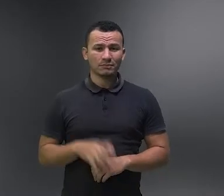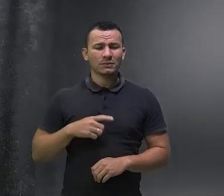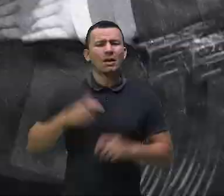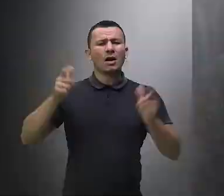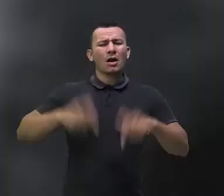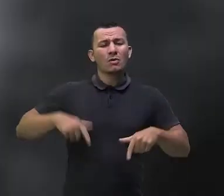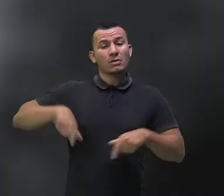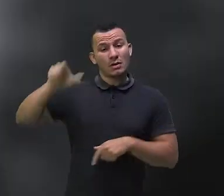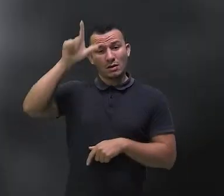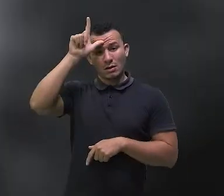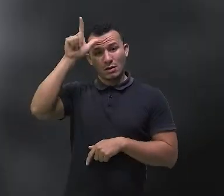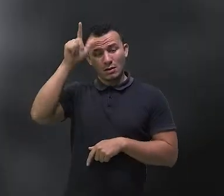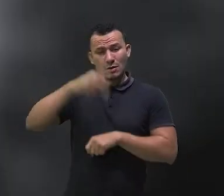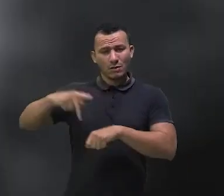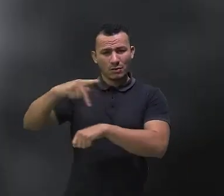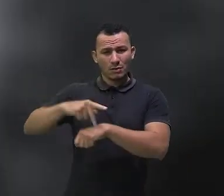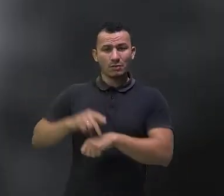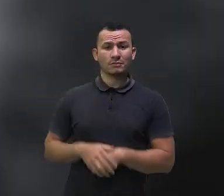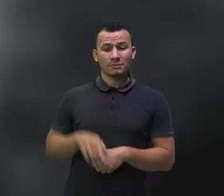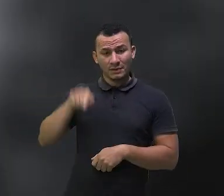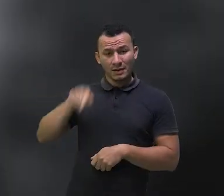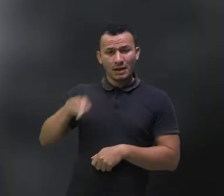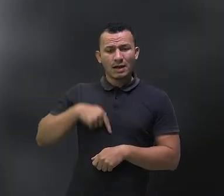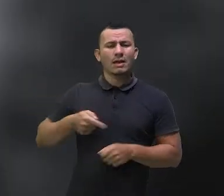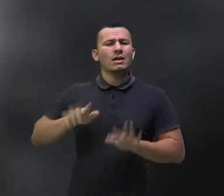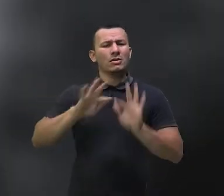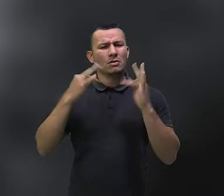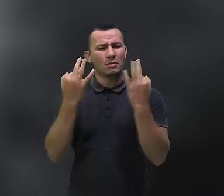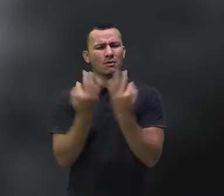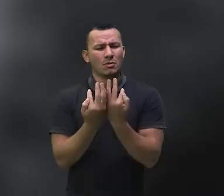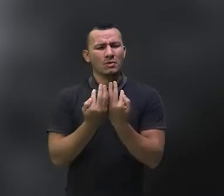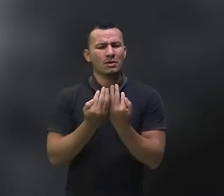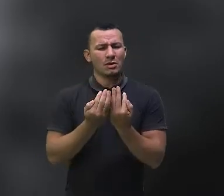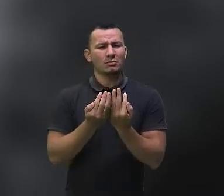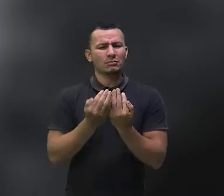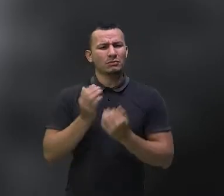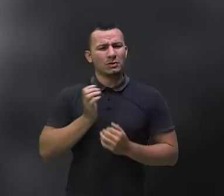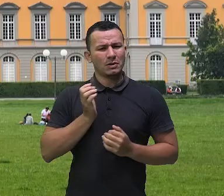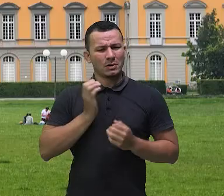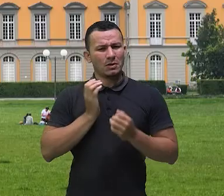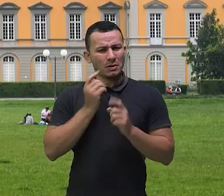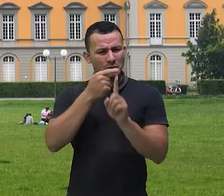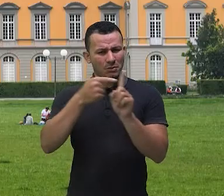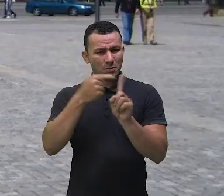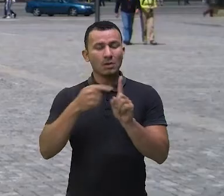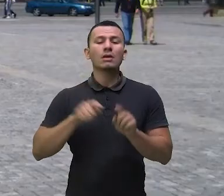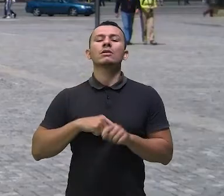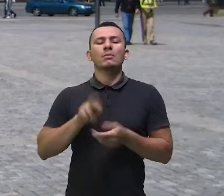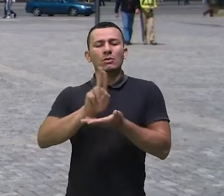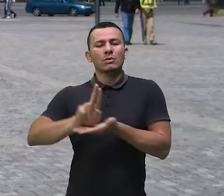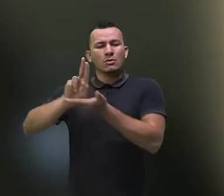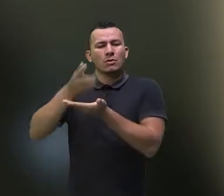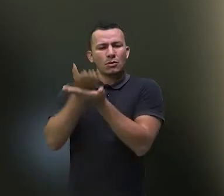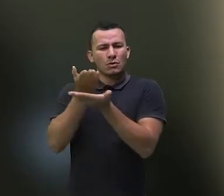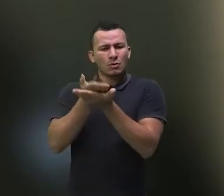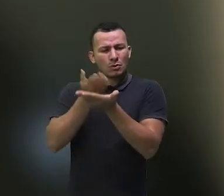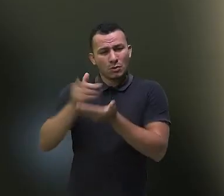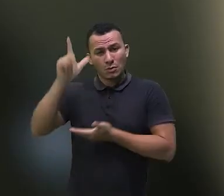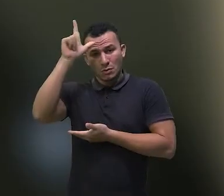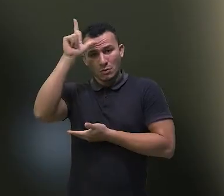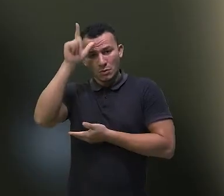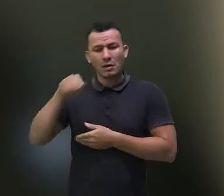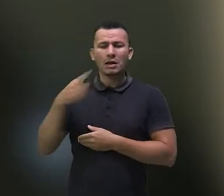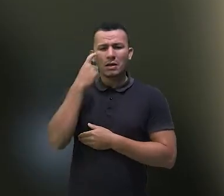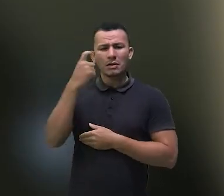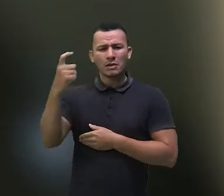Alemanha. Marx nasceu numa família de classe média e estudou nas universidades de Bonn e Berlim, onde se interessou